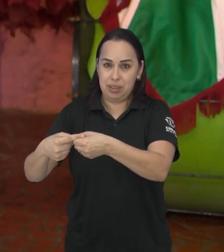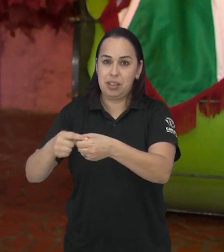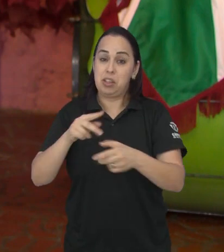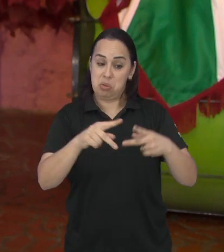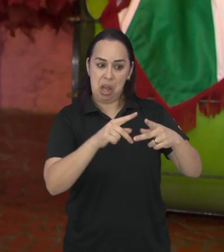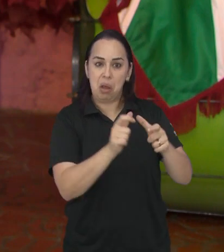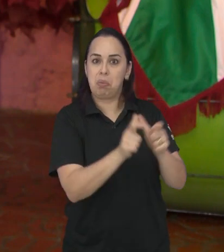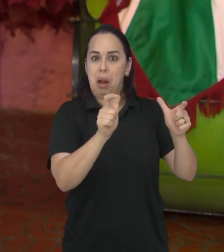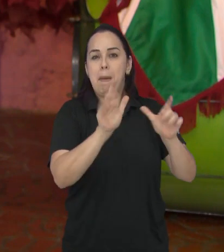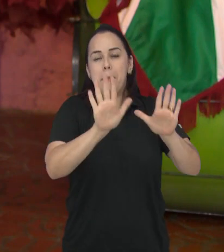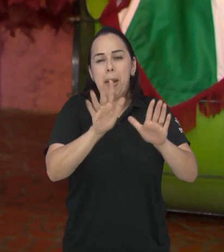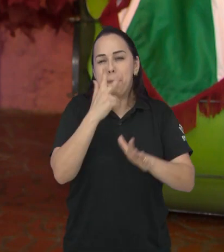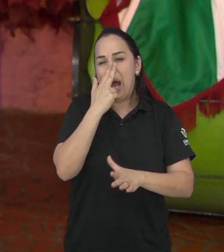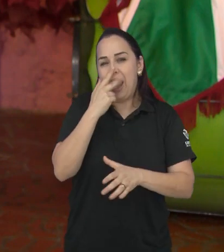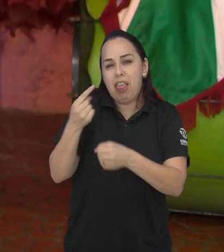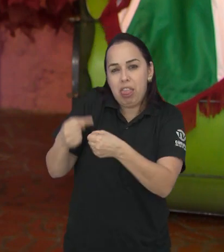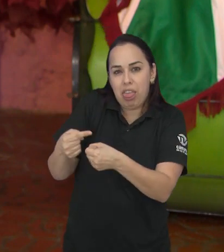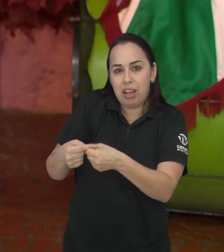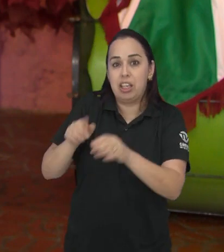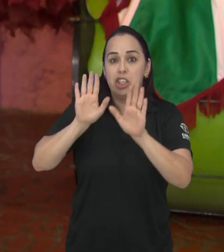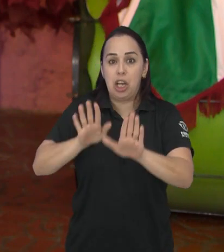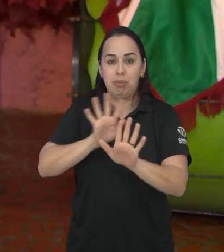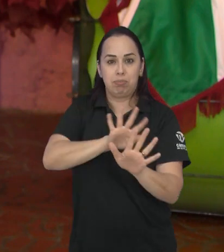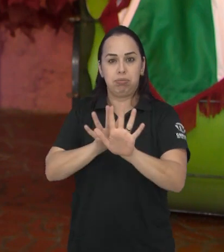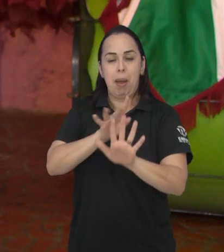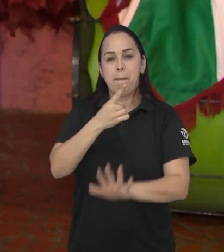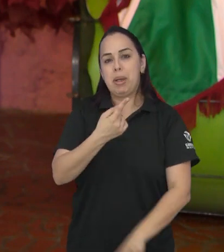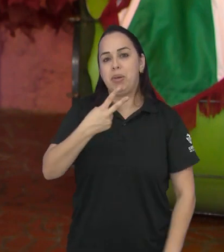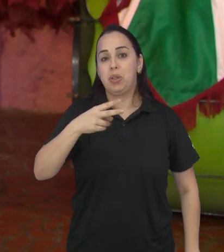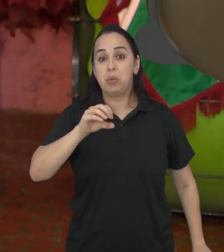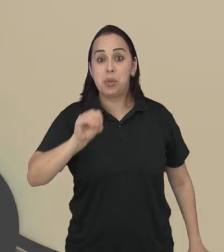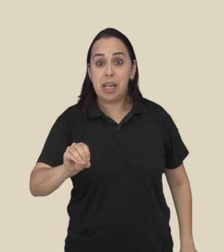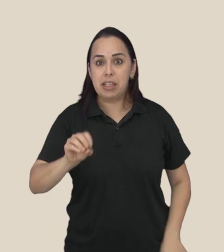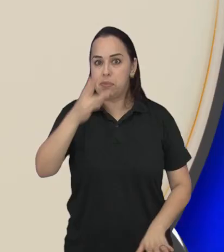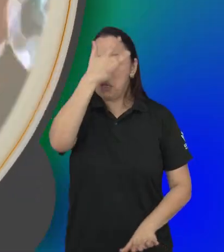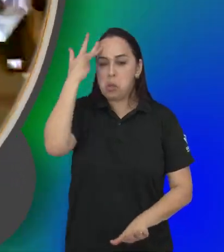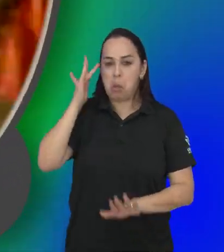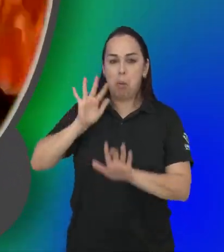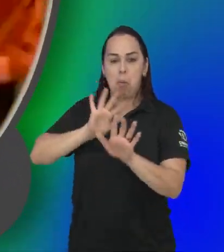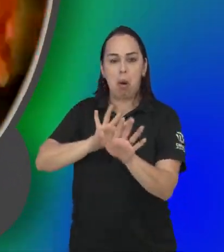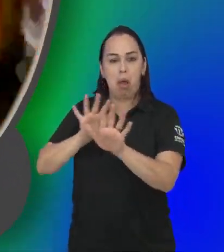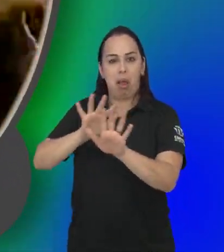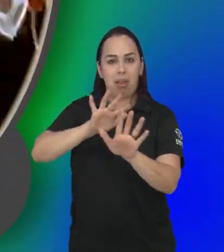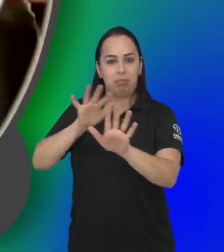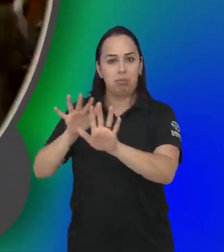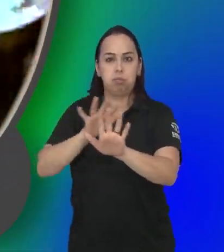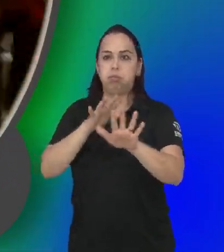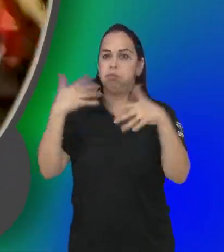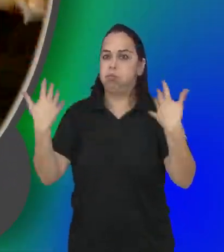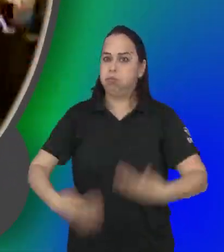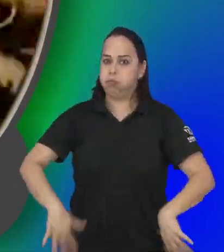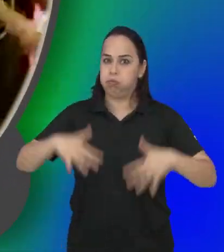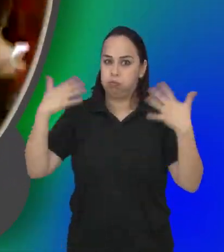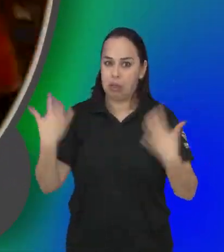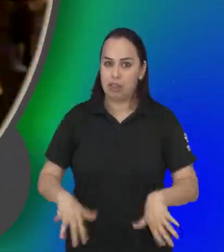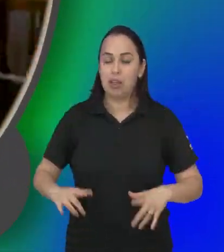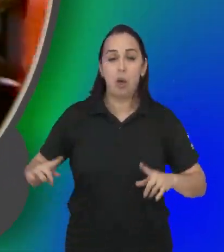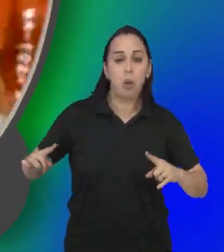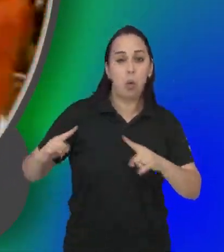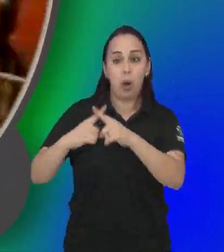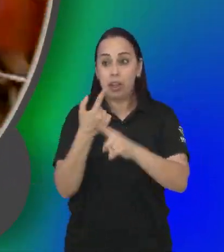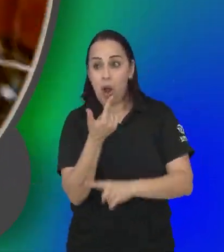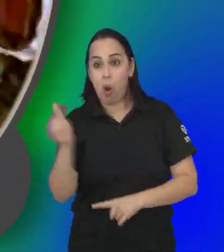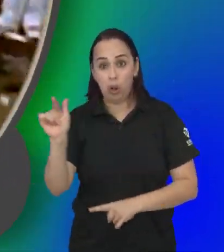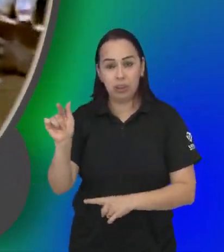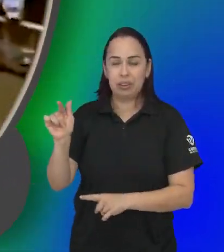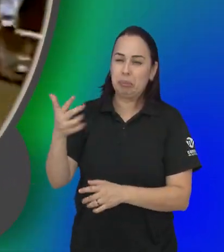mas é uma cidade do interior, a gente desfilou com 1.200 componentes. Era muita gente para uma escola